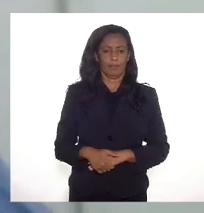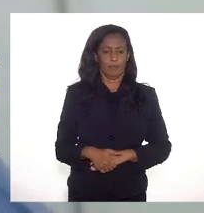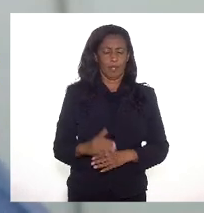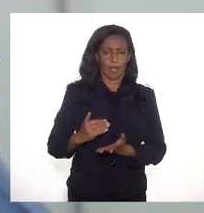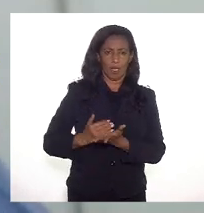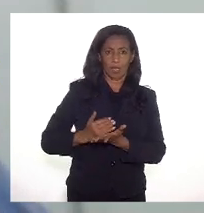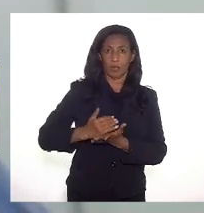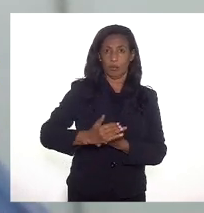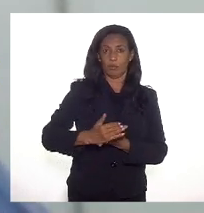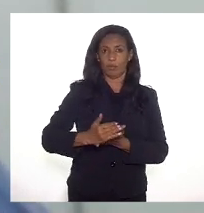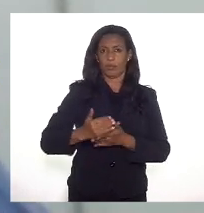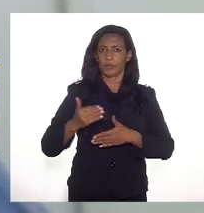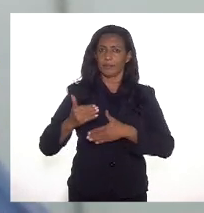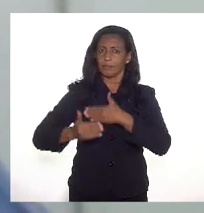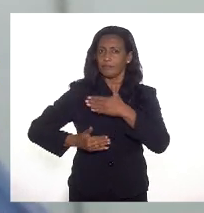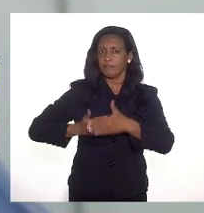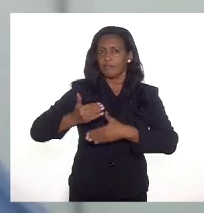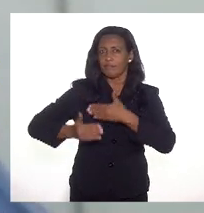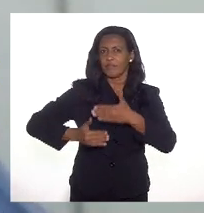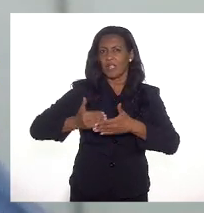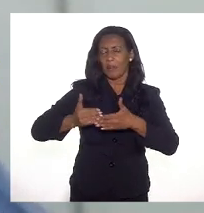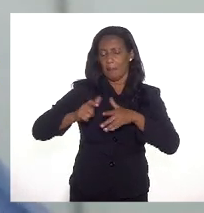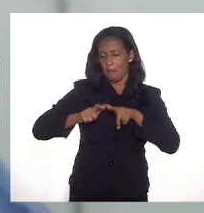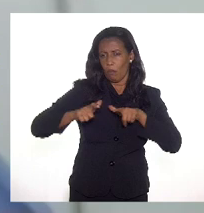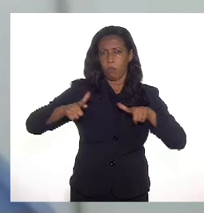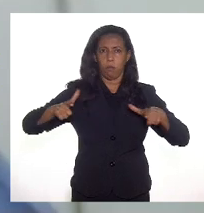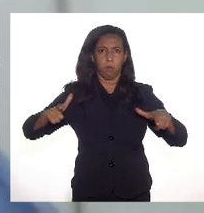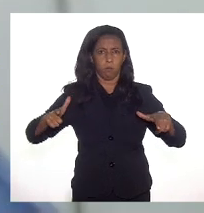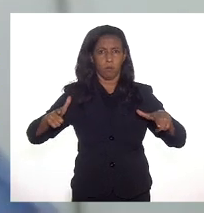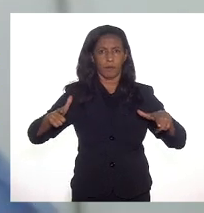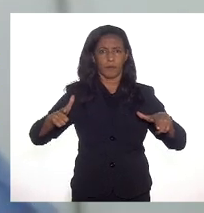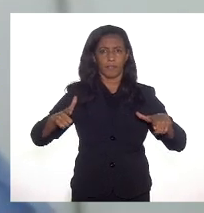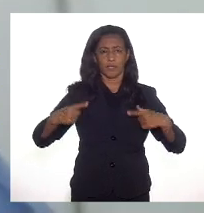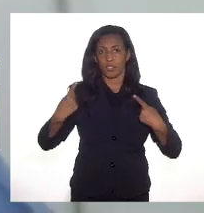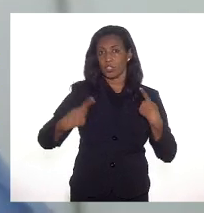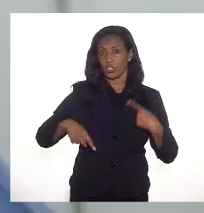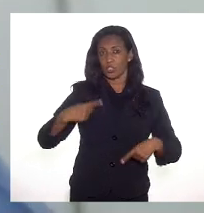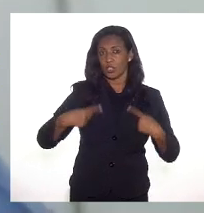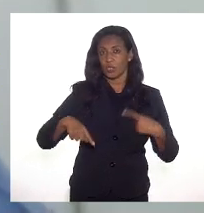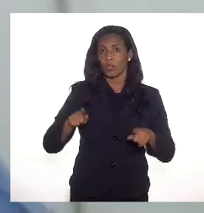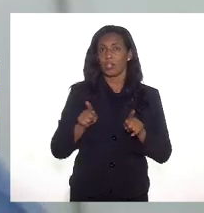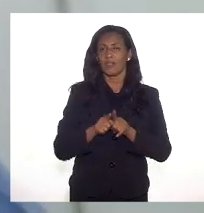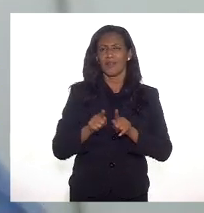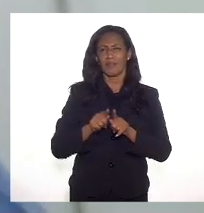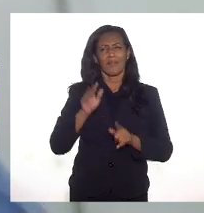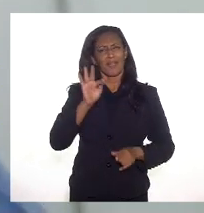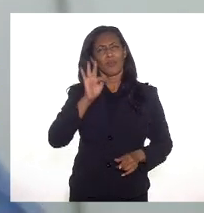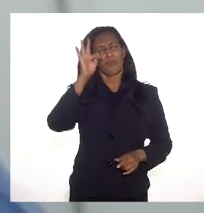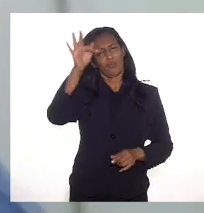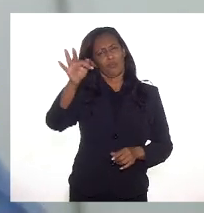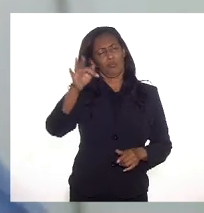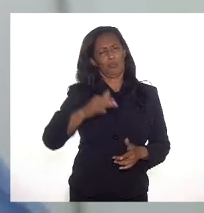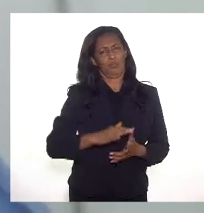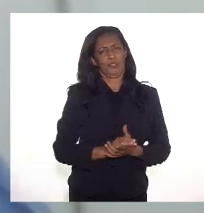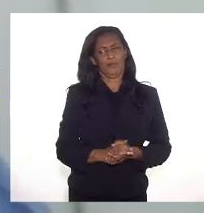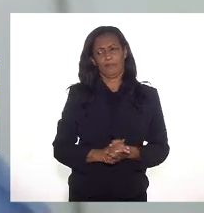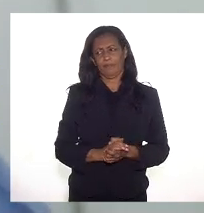iniciou um processo um pouco mais amplo de discutir também o futuro.